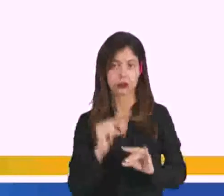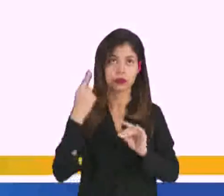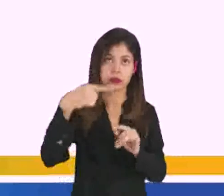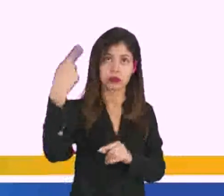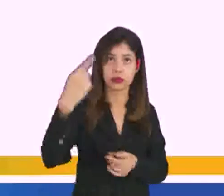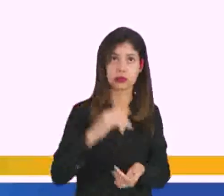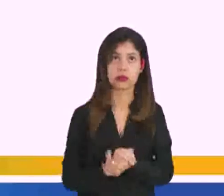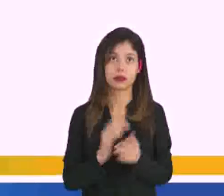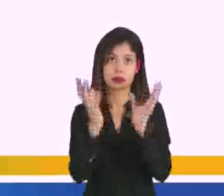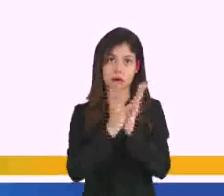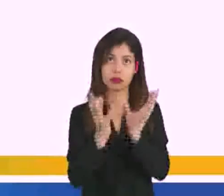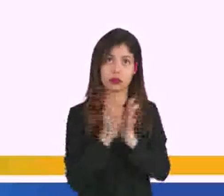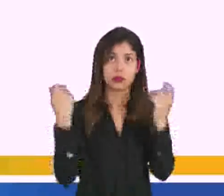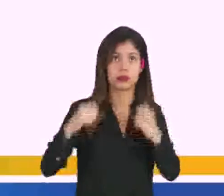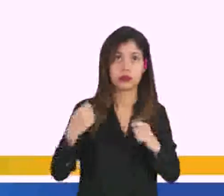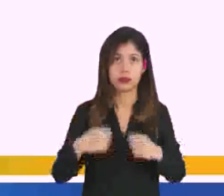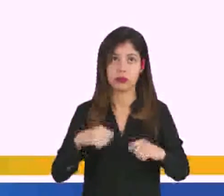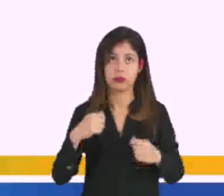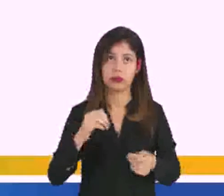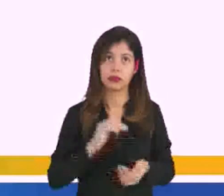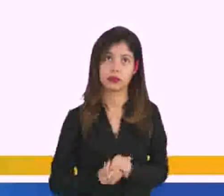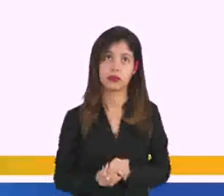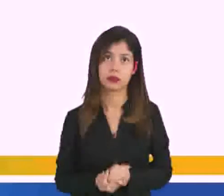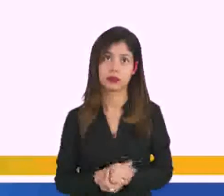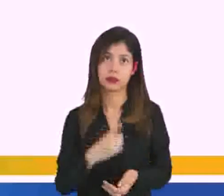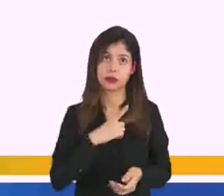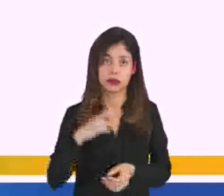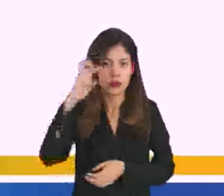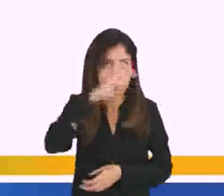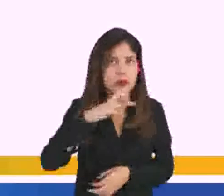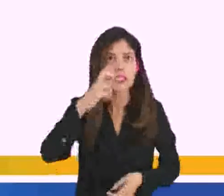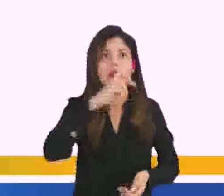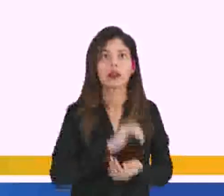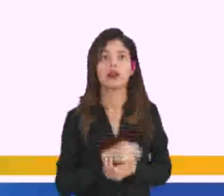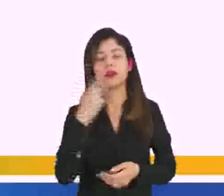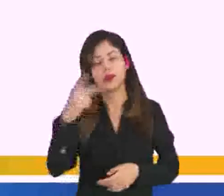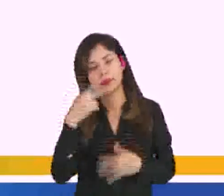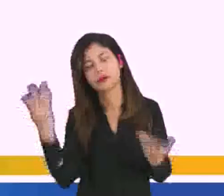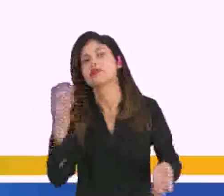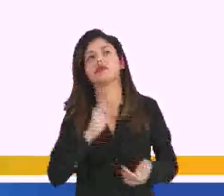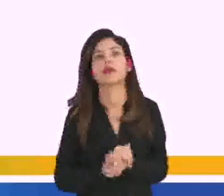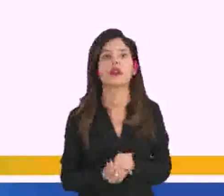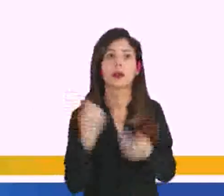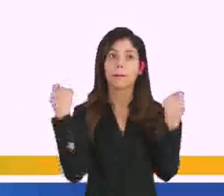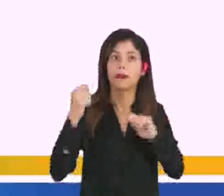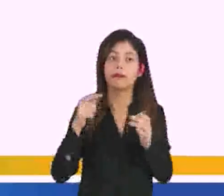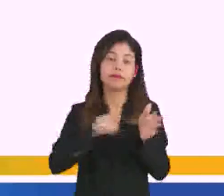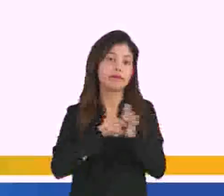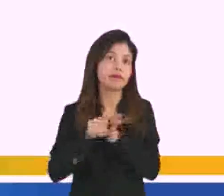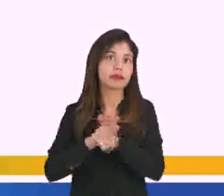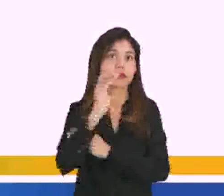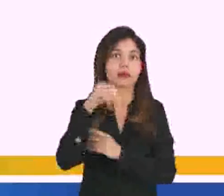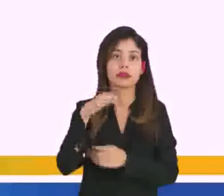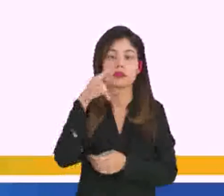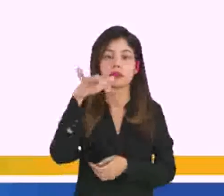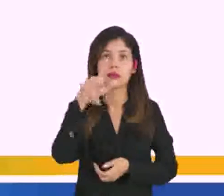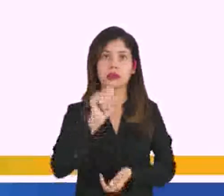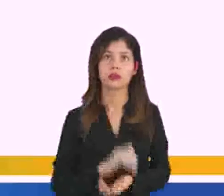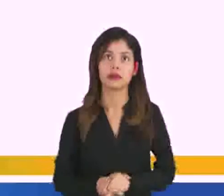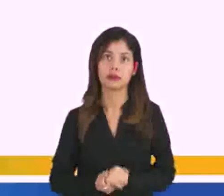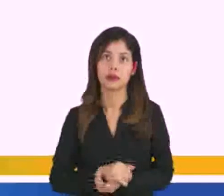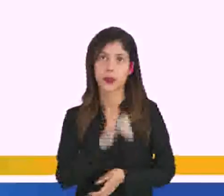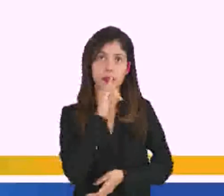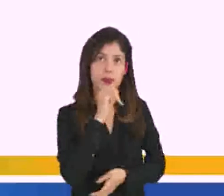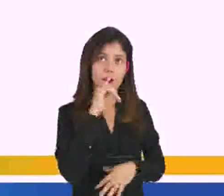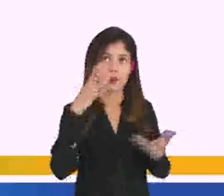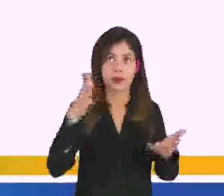indivíduos daquele grupo que precisam ser consultados, dizemos que trata-se aí de uma pesquisa